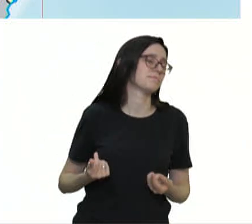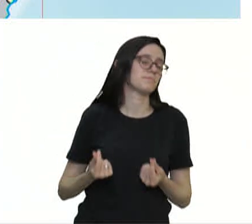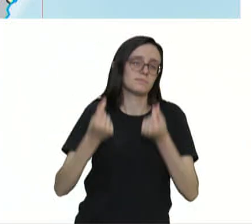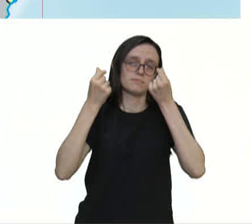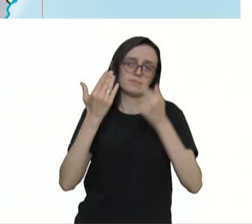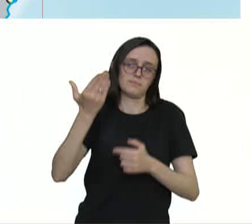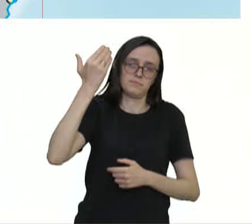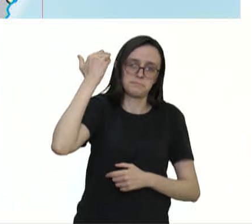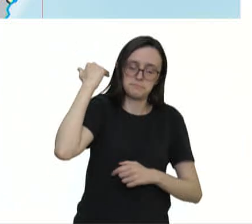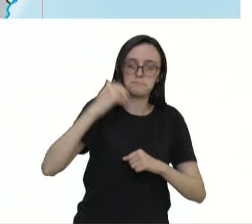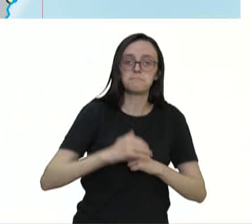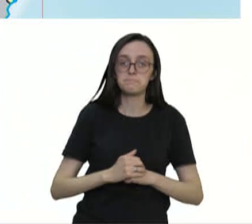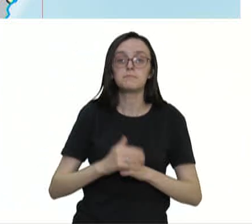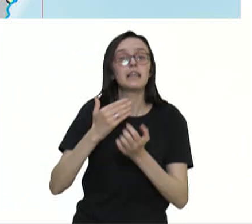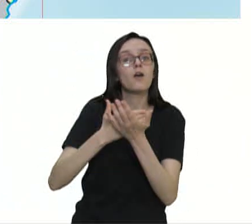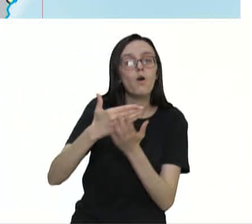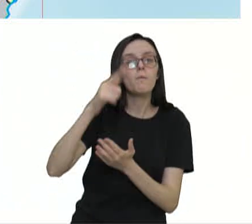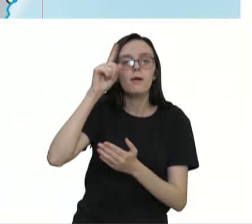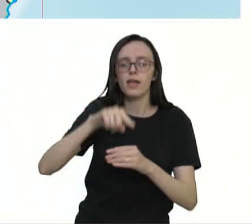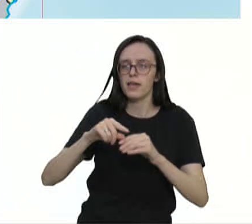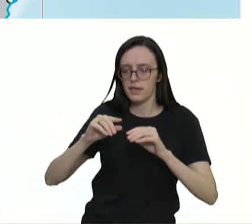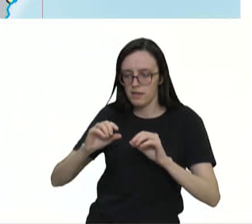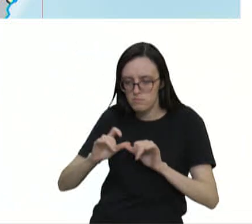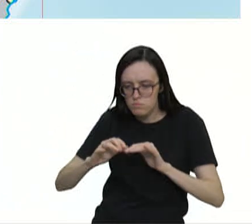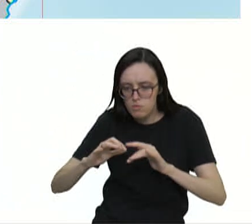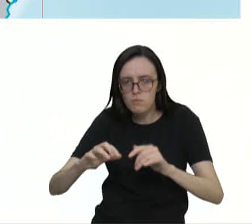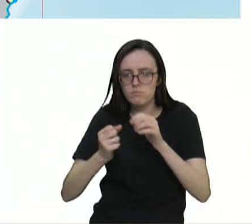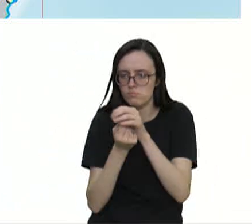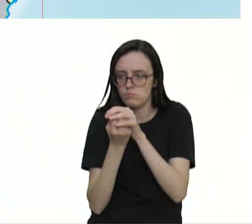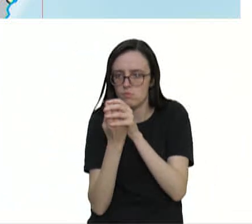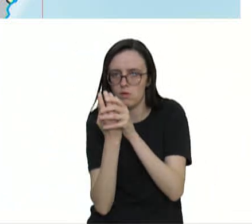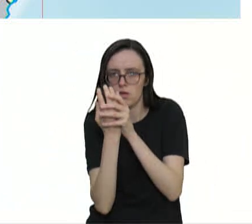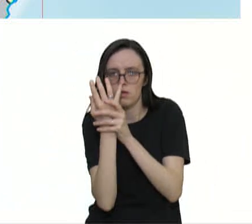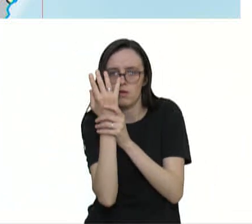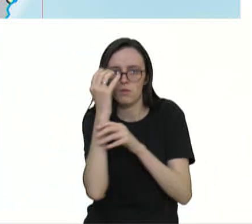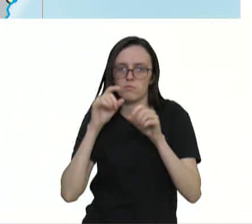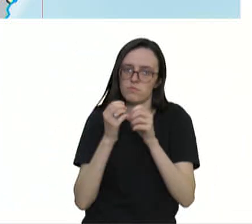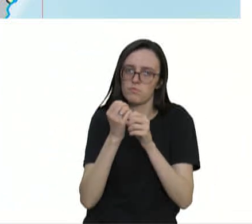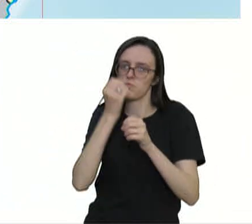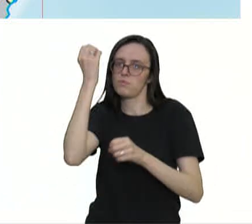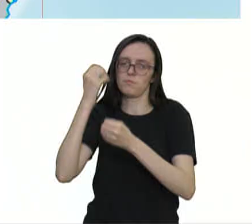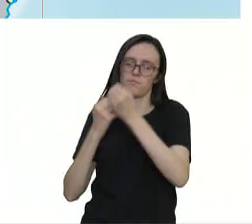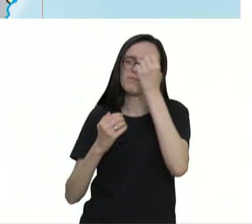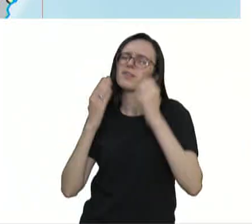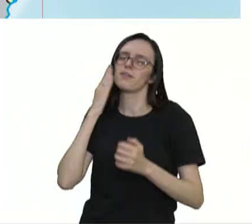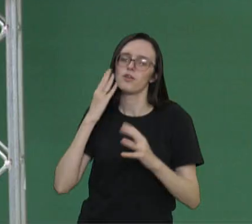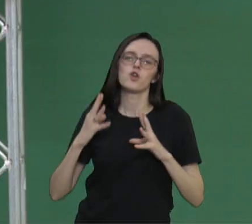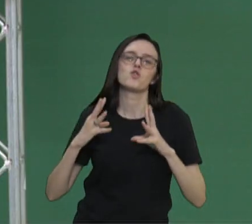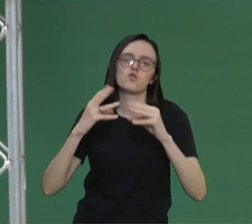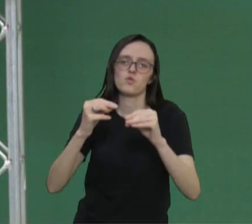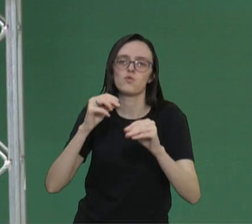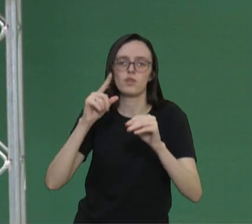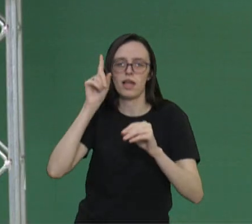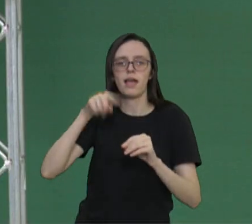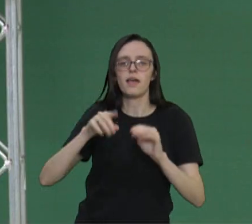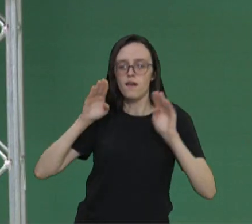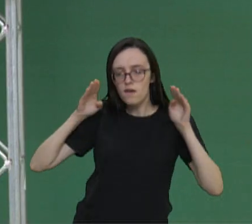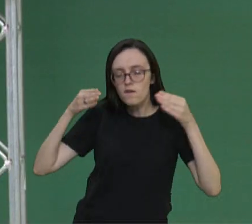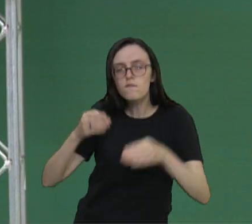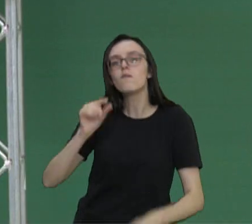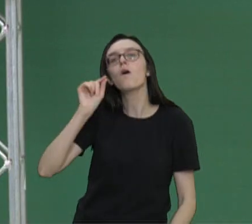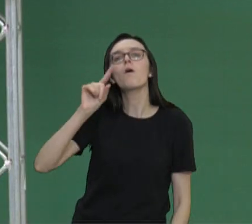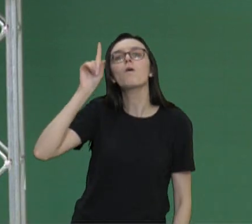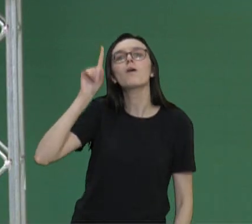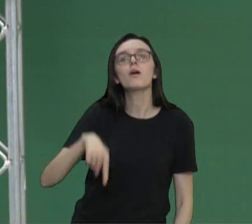naquela época. E aqui eles, então, começaram a plantar e explorar a cana-de-açúcar. Claro que todo o produto era voltado